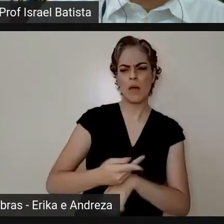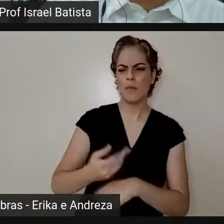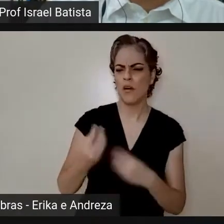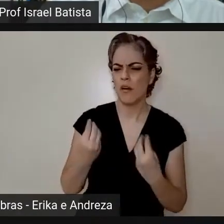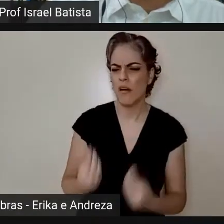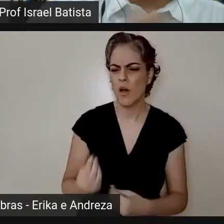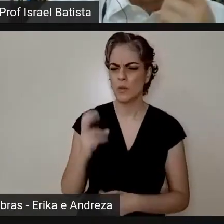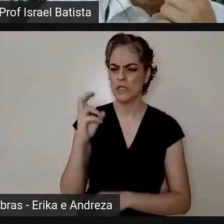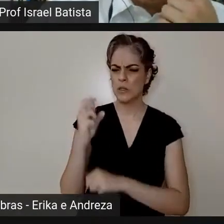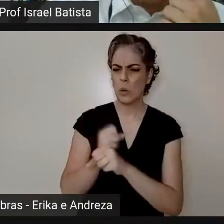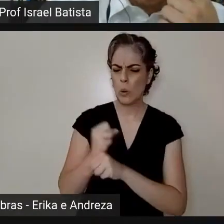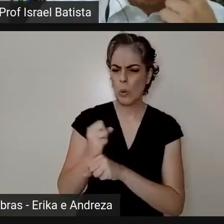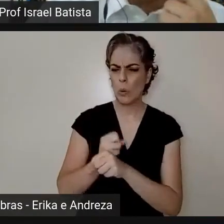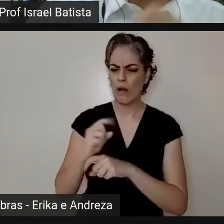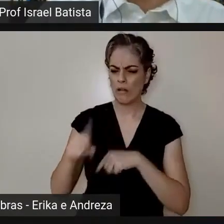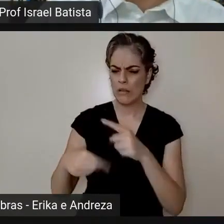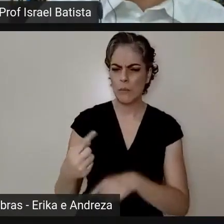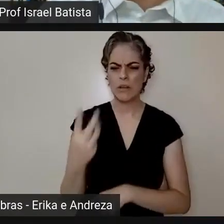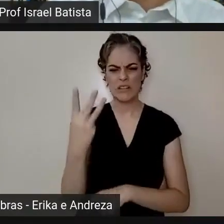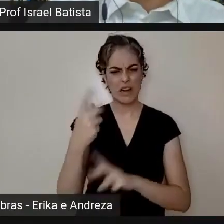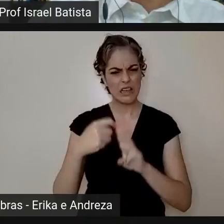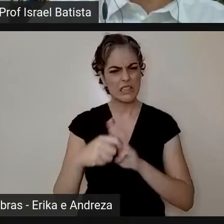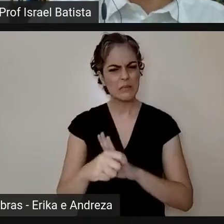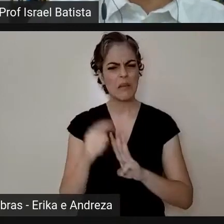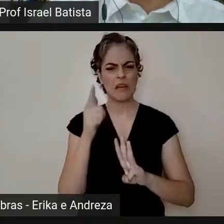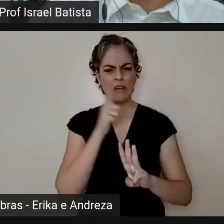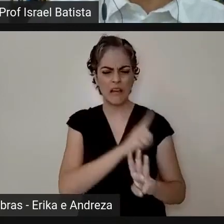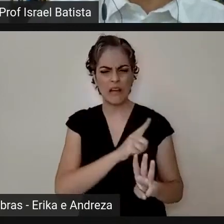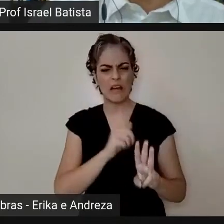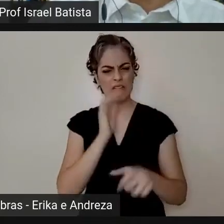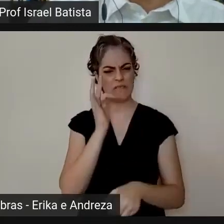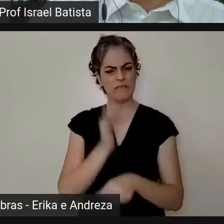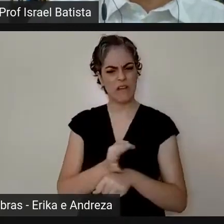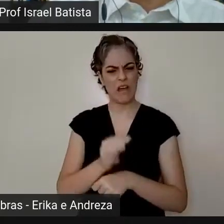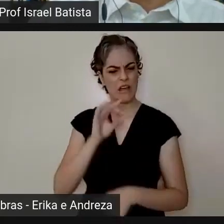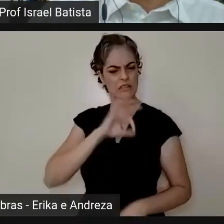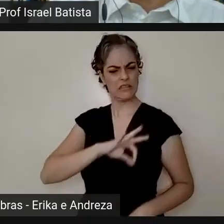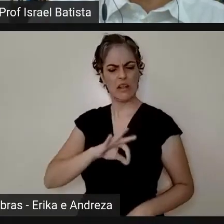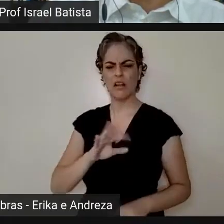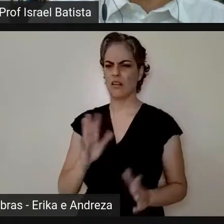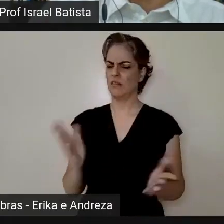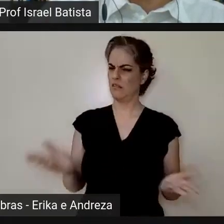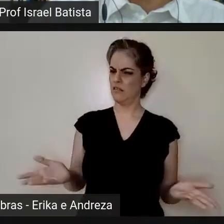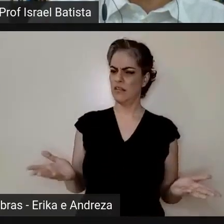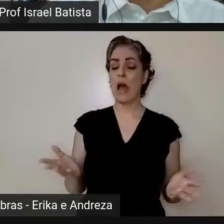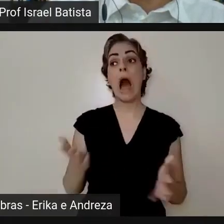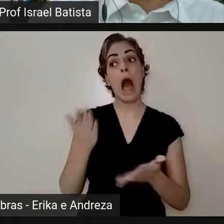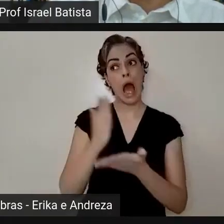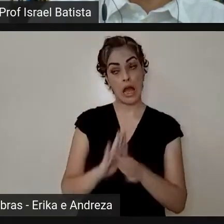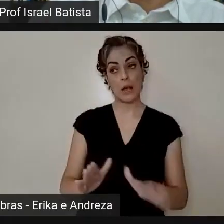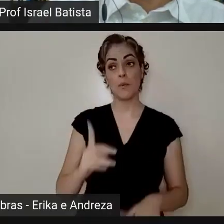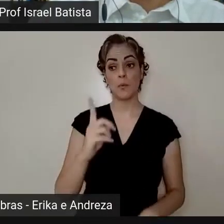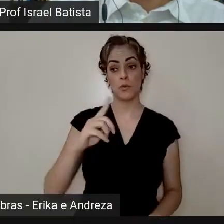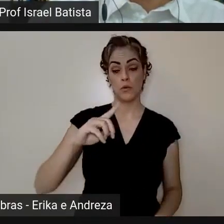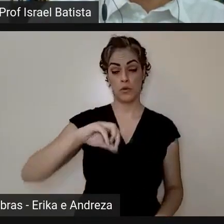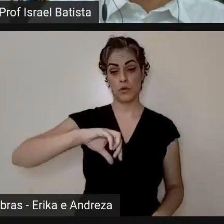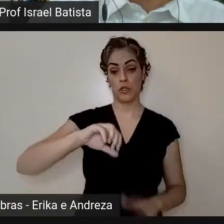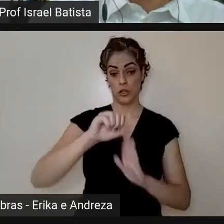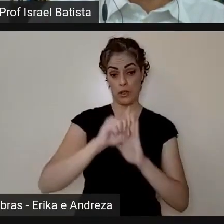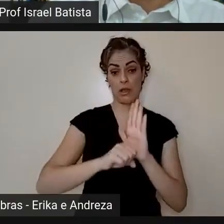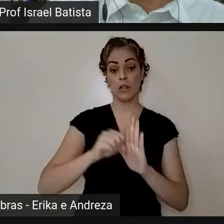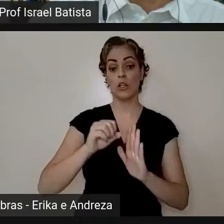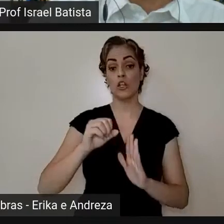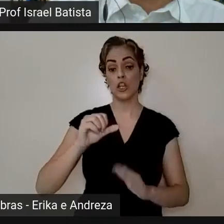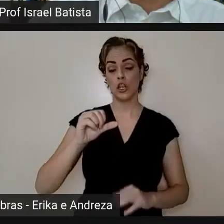gente? Depois de 5 anos trabalhando, você tem direito a ter 3 meses de férias remunerada. Mas isso acabou na década de 90 no governo federal, mas na